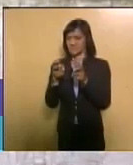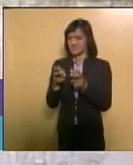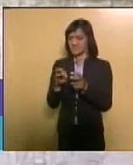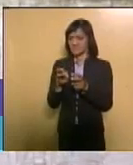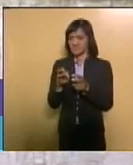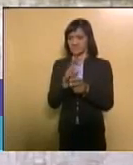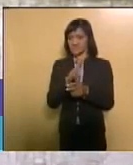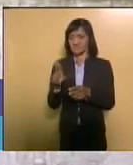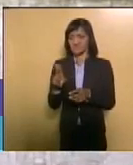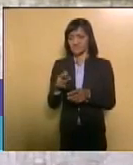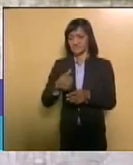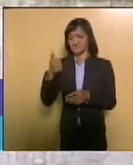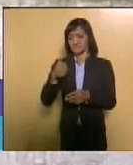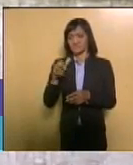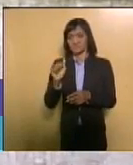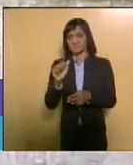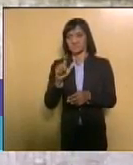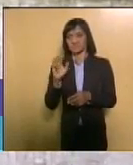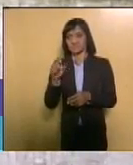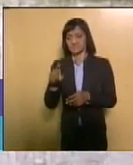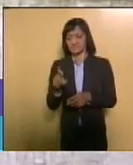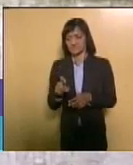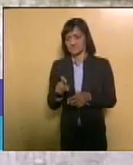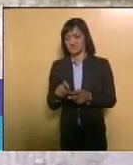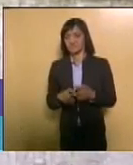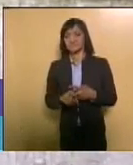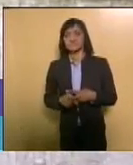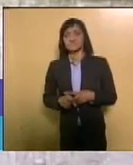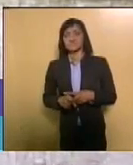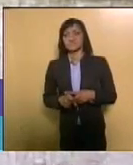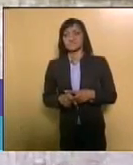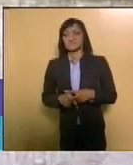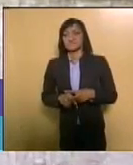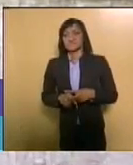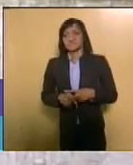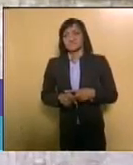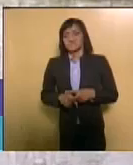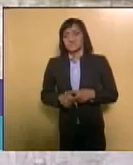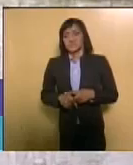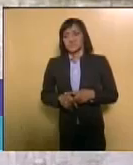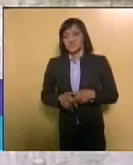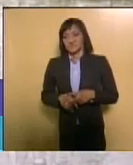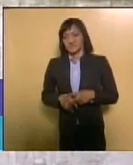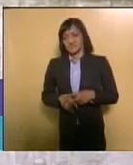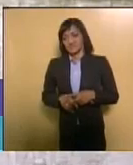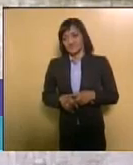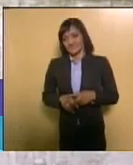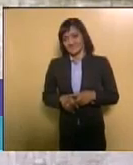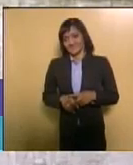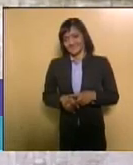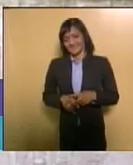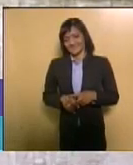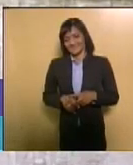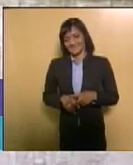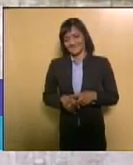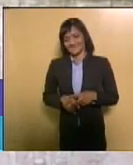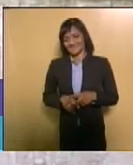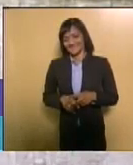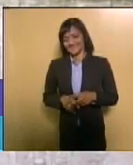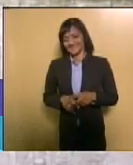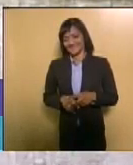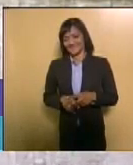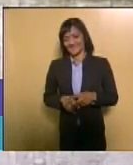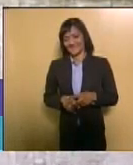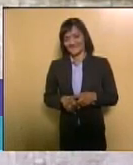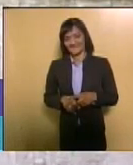inscrevendo o primeiro foi Alex aqui isso e